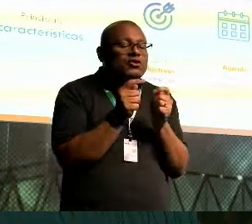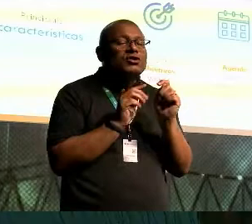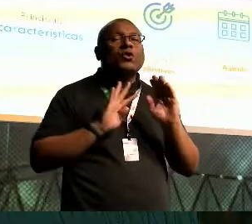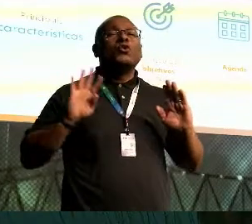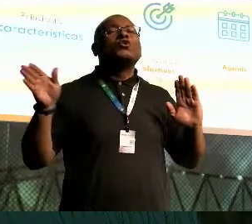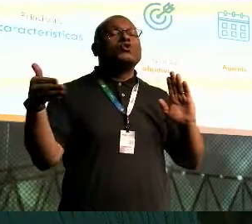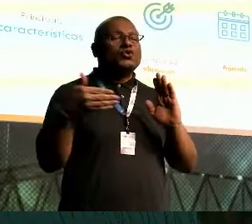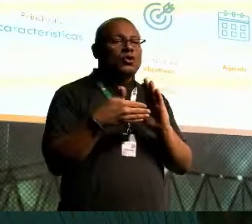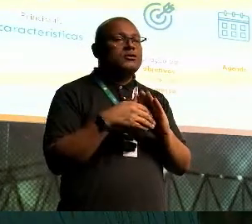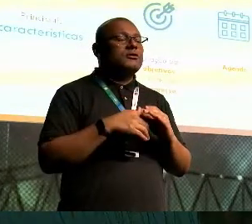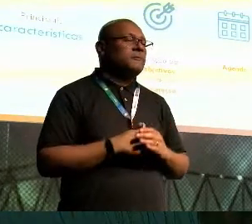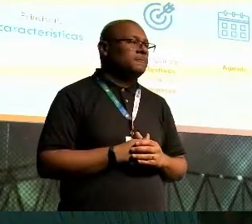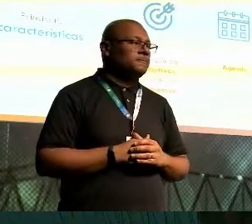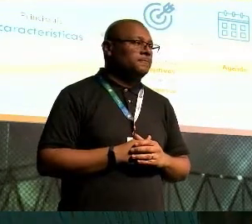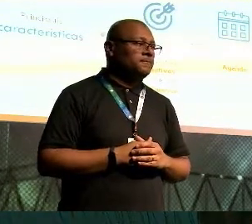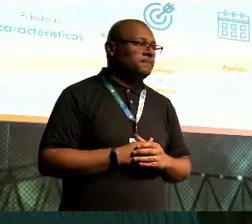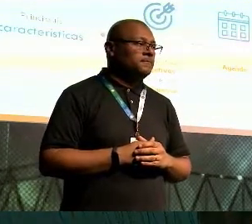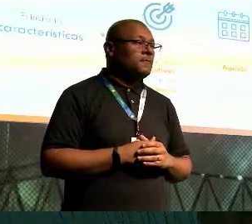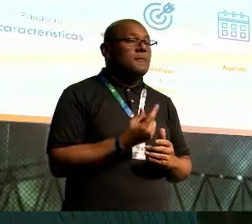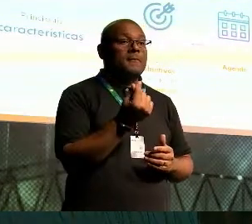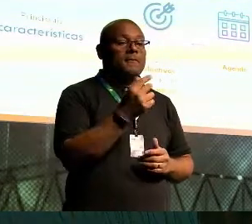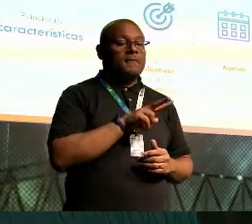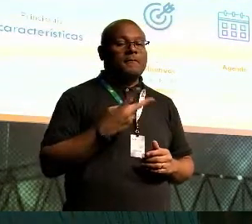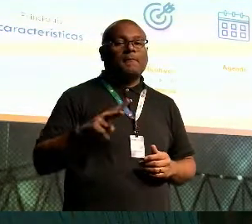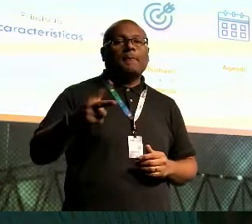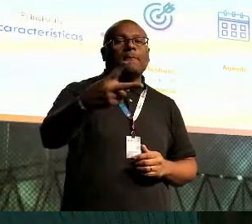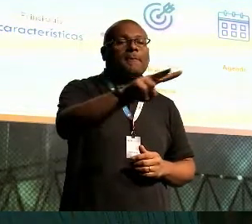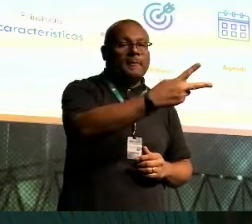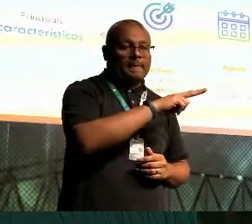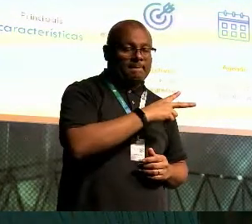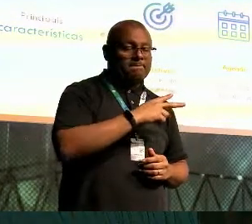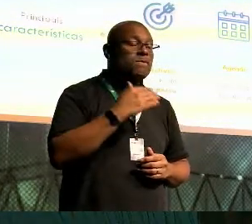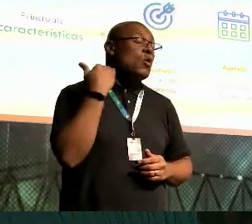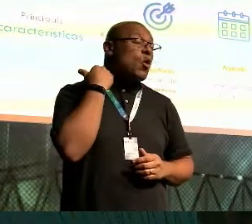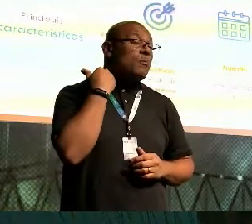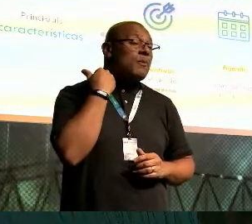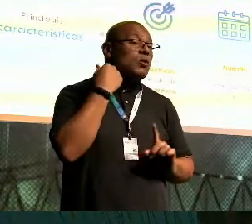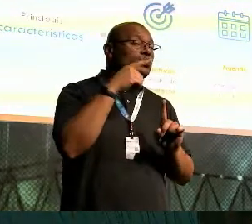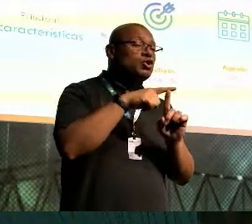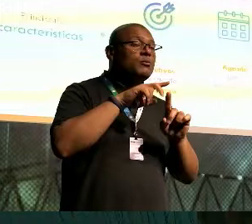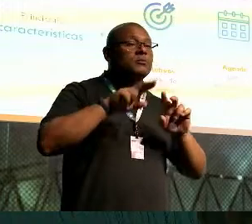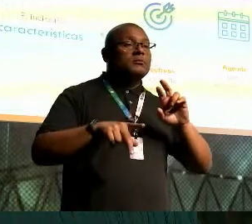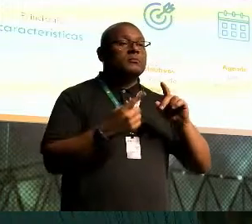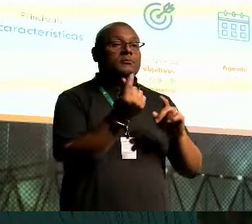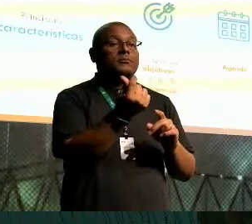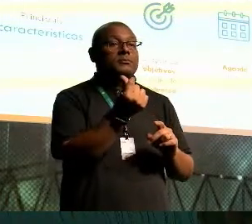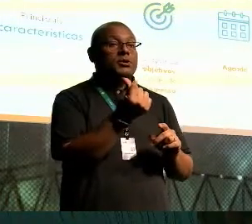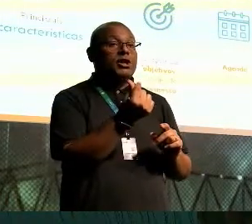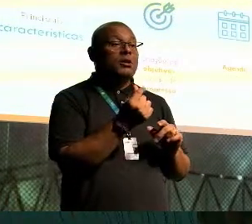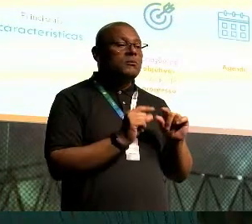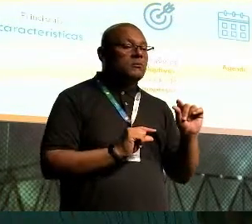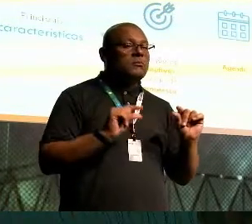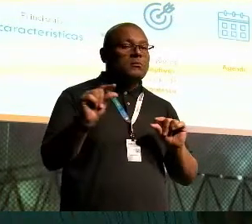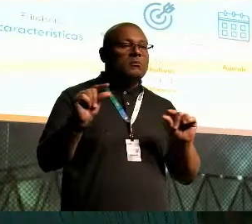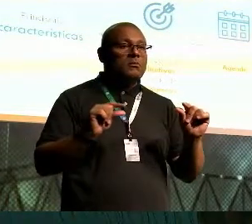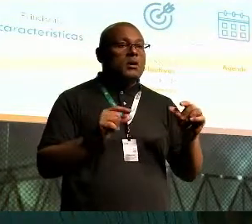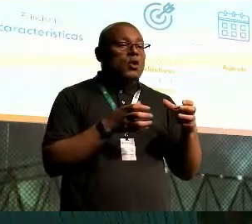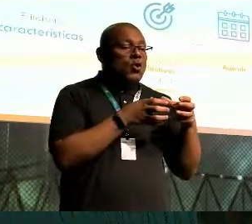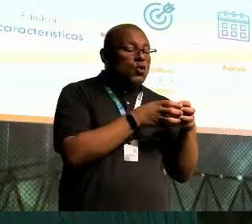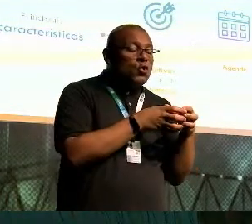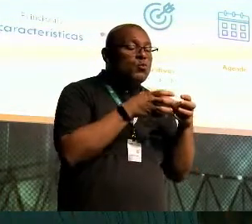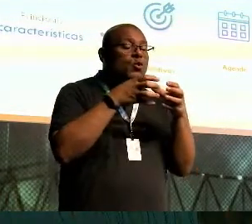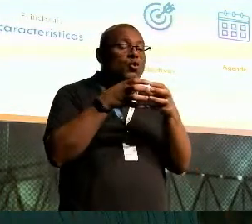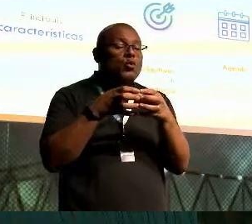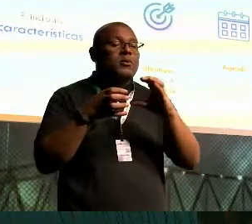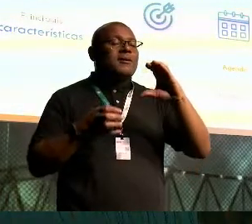tudo. Transações financeiras integradas, ou por banco, consigo ver a diferenciação. Categorização, isso é